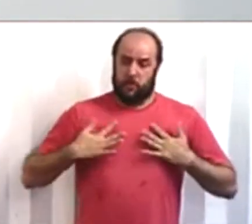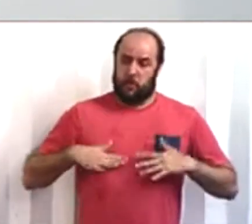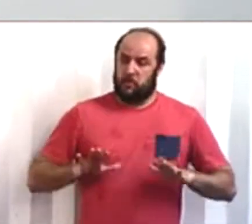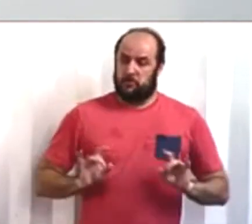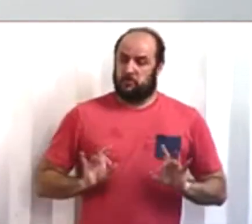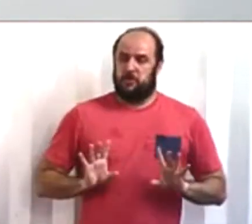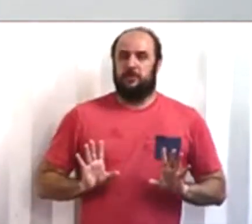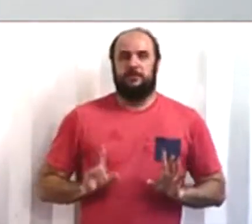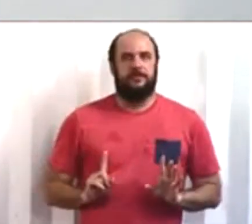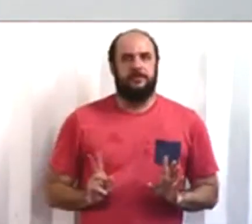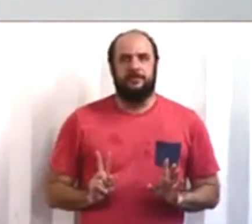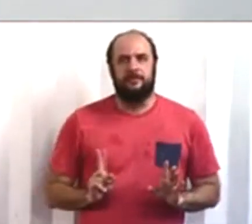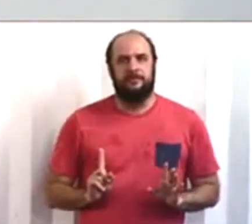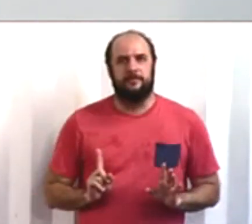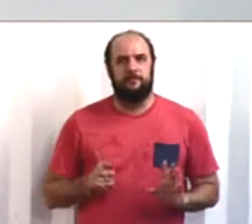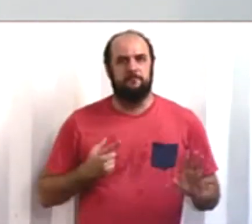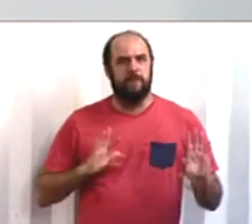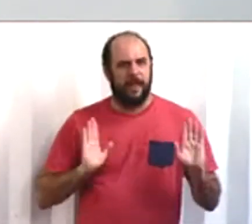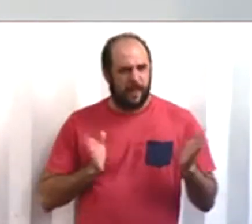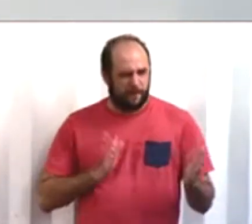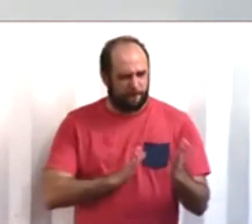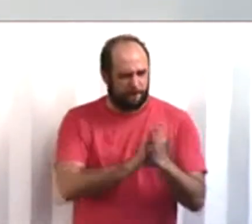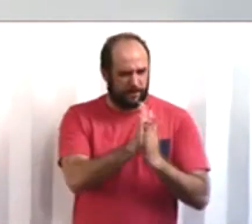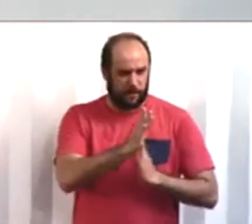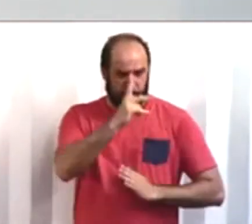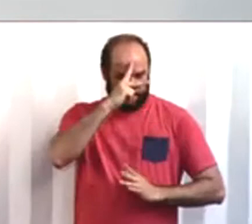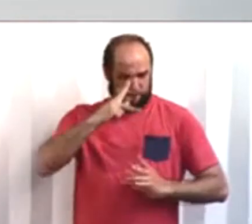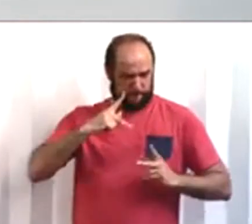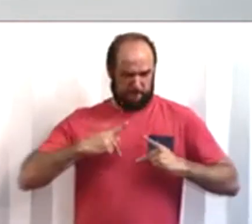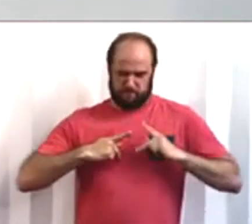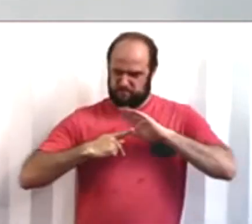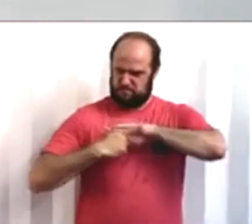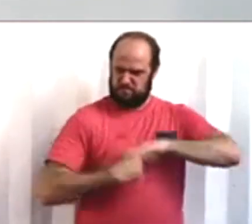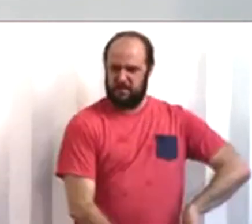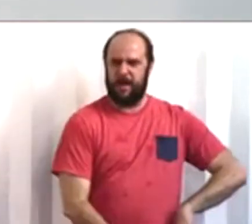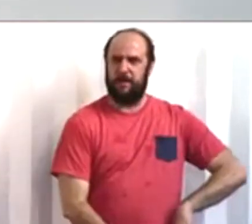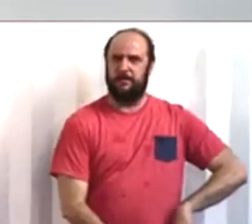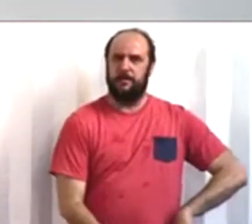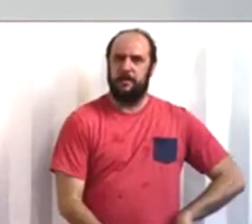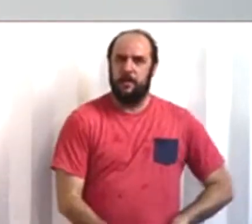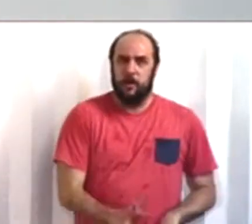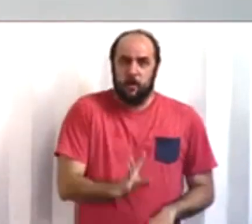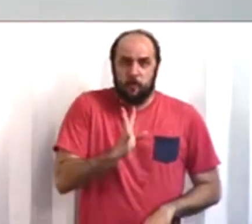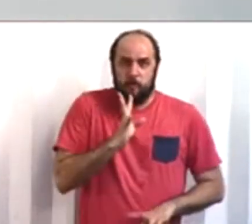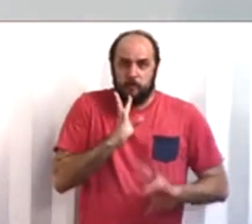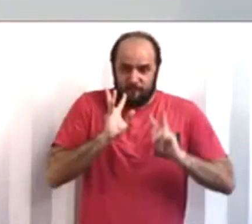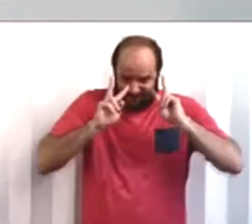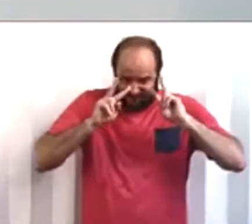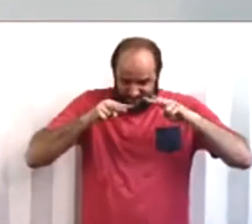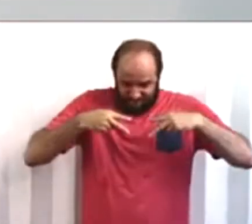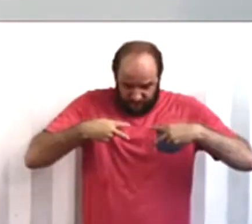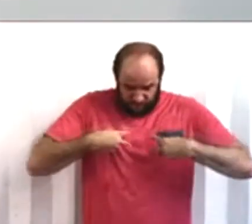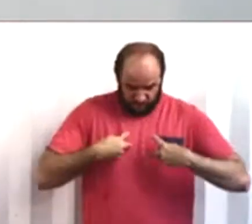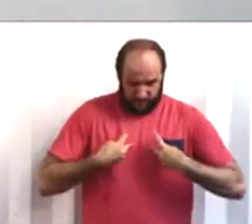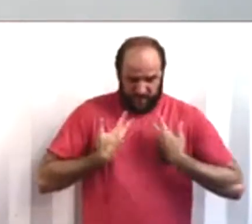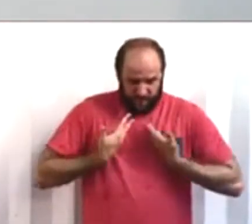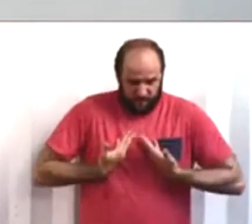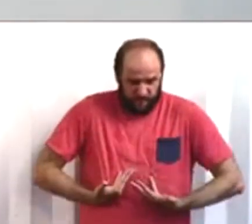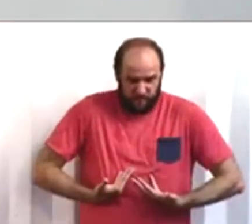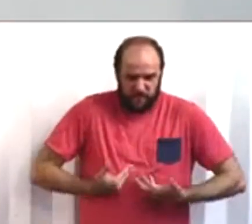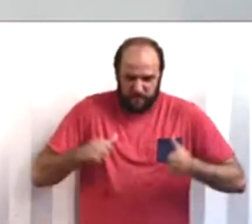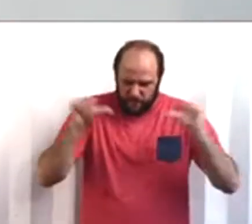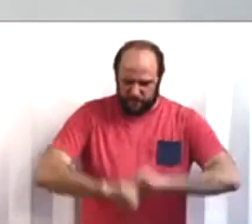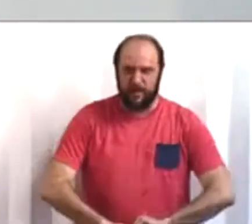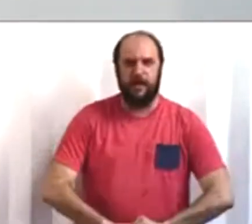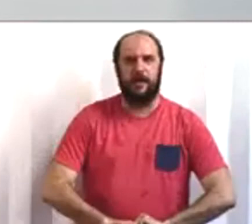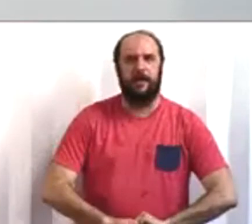A pregação é uma destronação do eu, do ego. A pregação é o reconhecimento do rei que existe. A pregação é